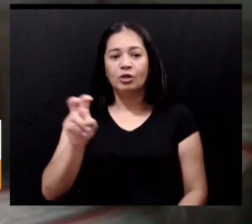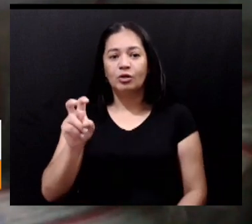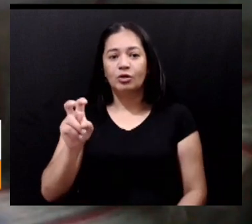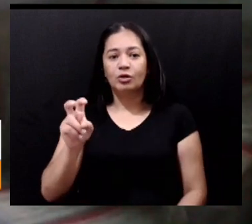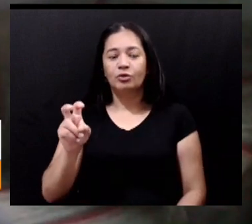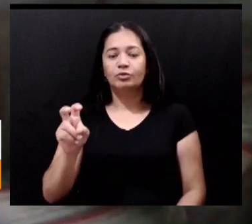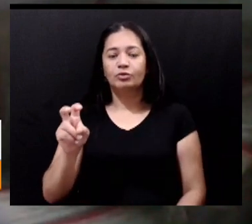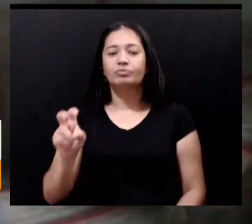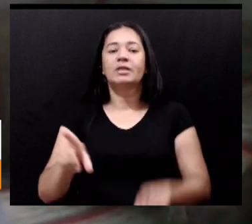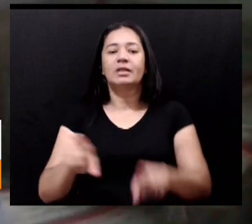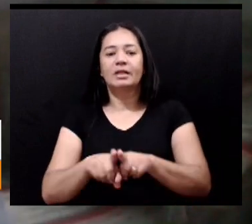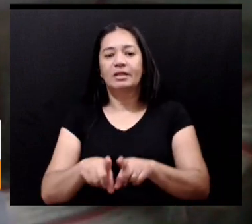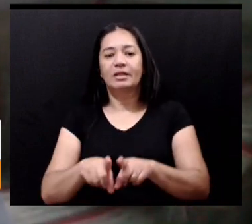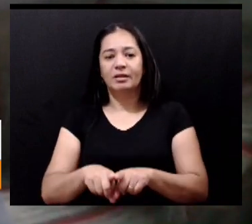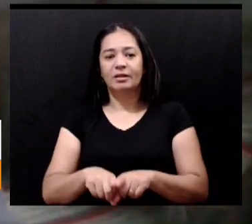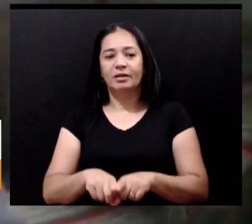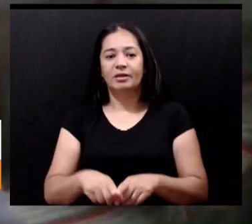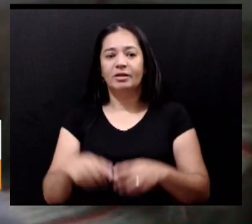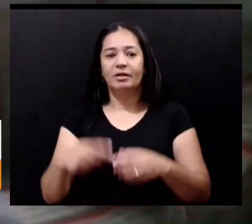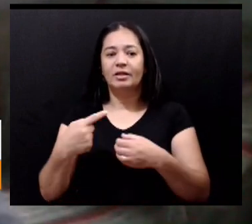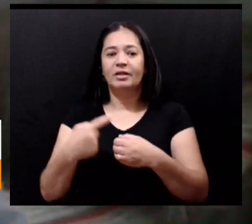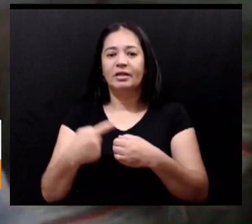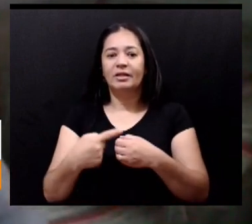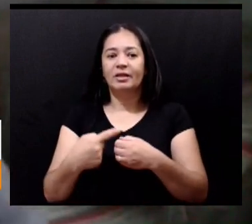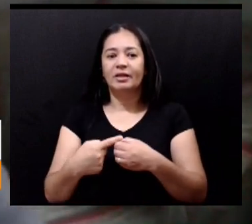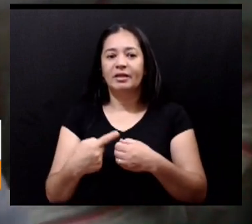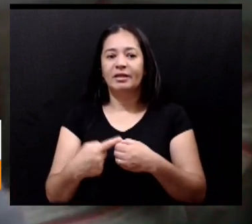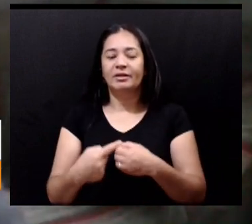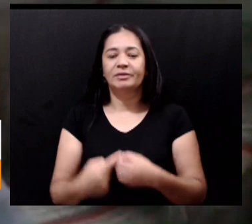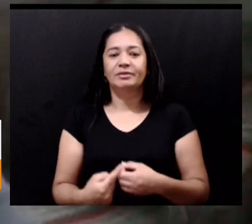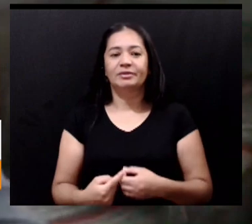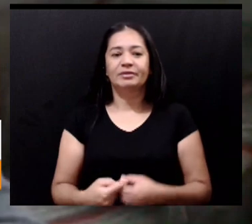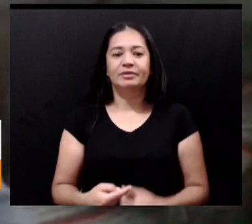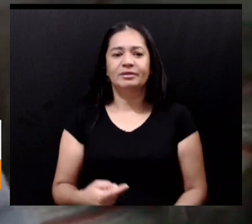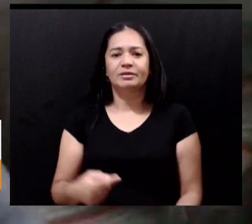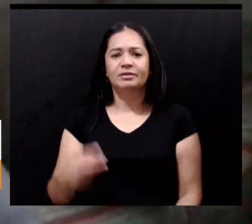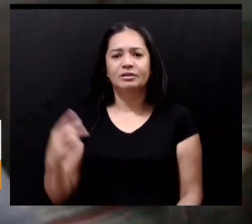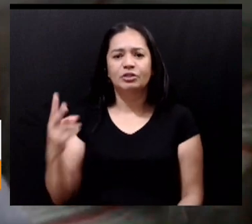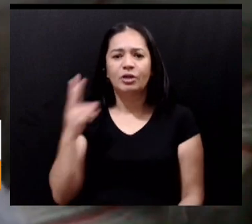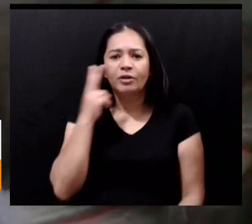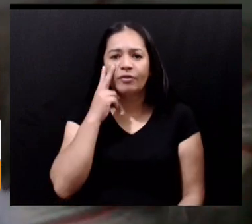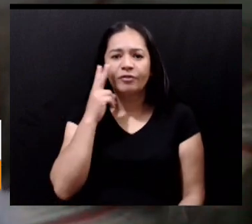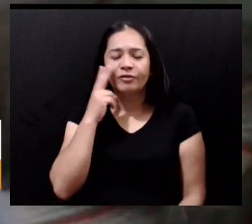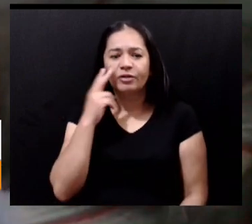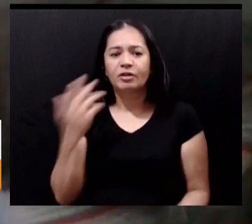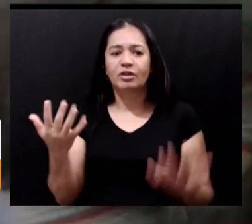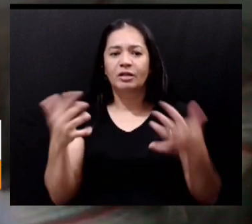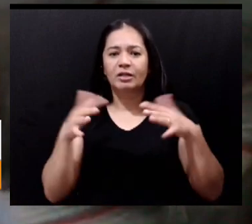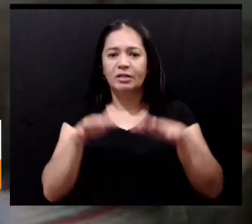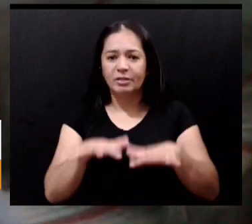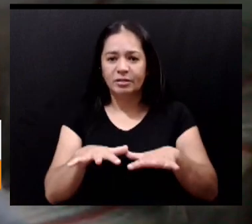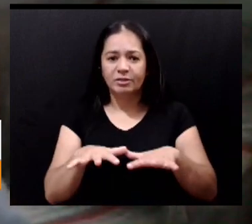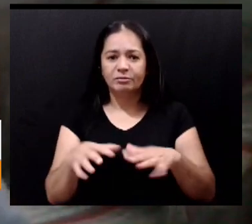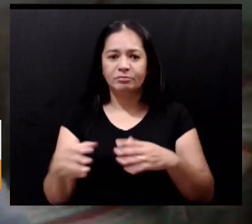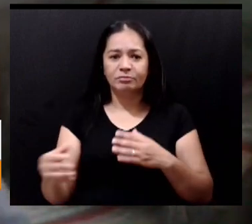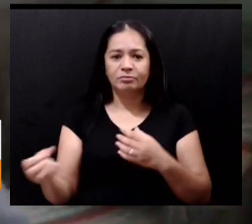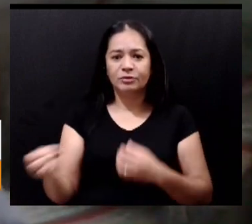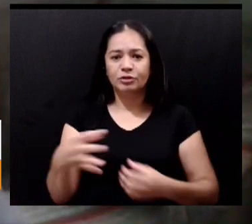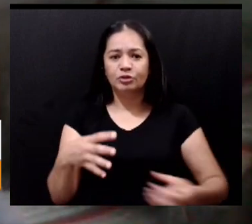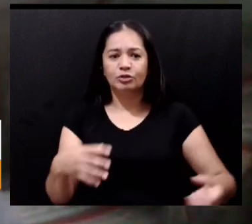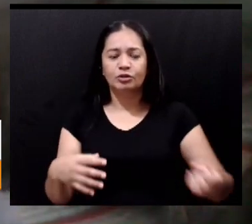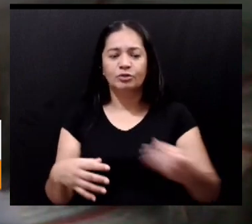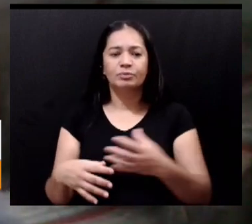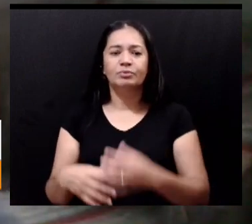cidade de Vitória e o tema do congresso é exatamente a inclusão, a inovação e a transparência. Porque